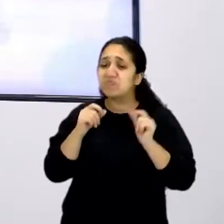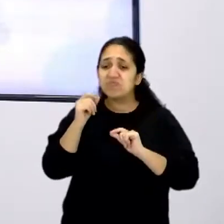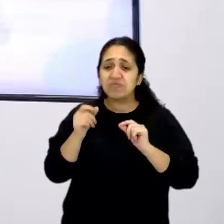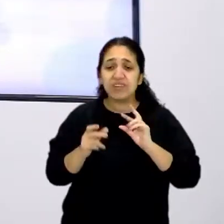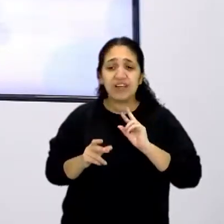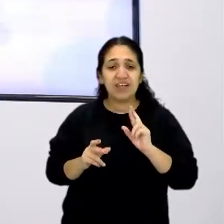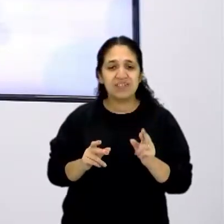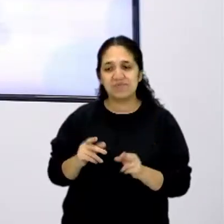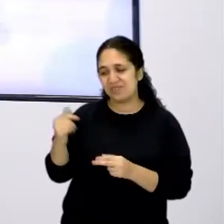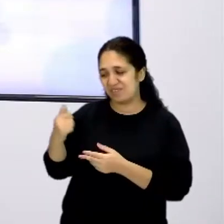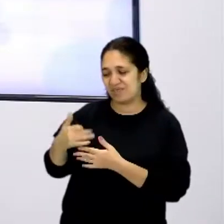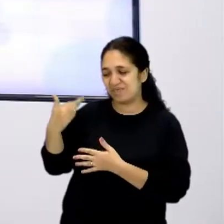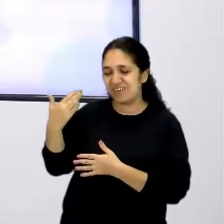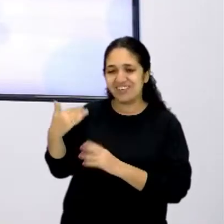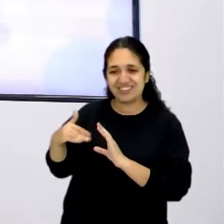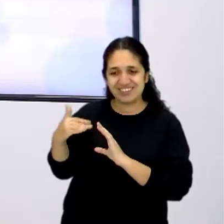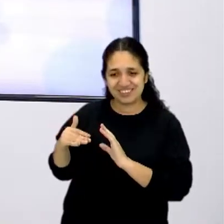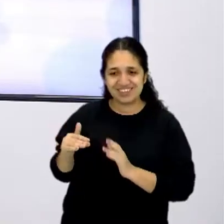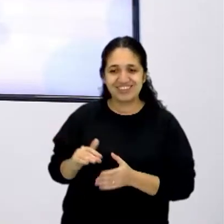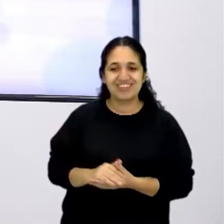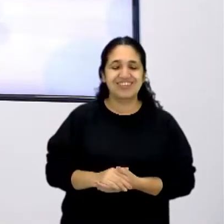responda? Coloque aí, tá bom?